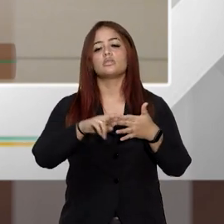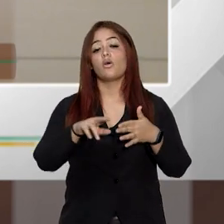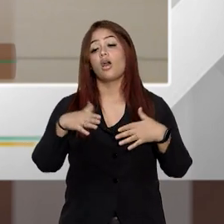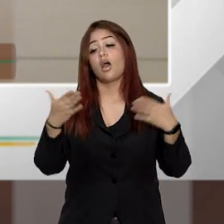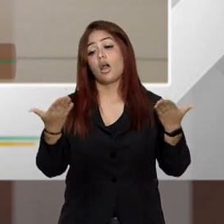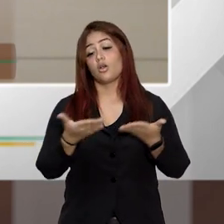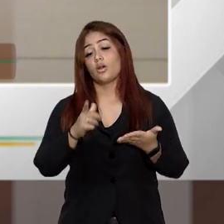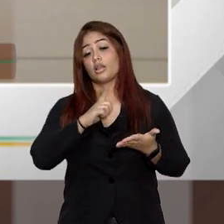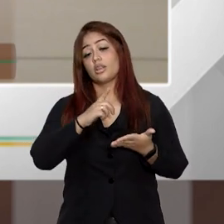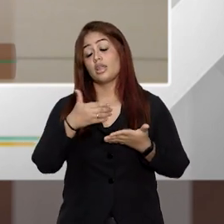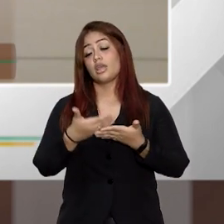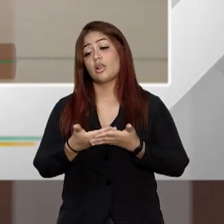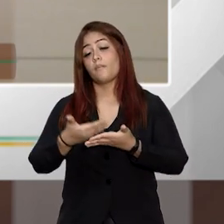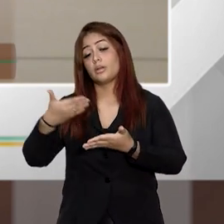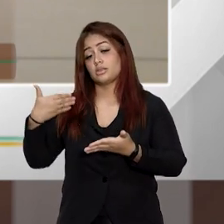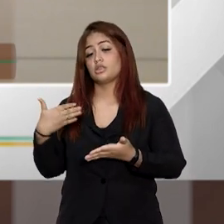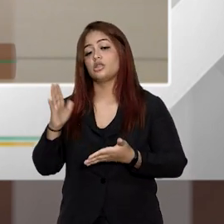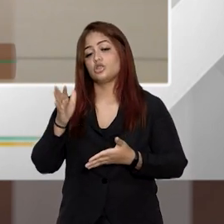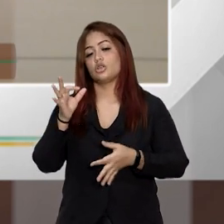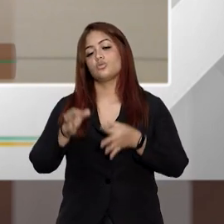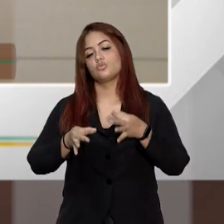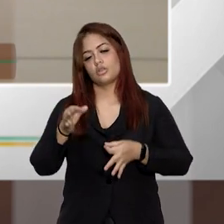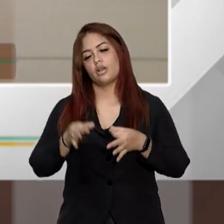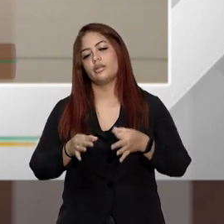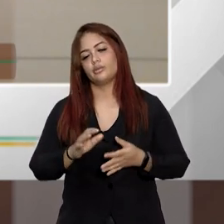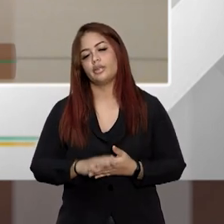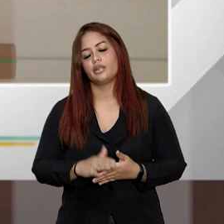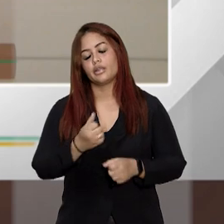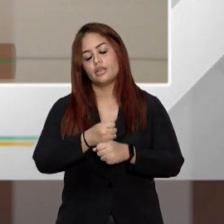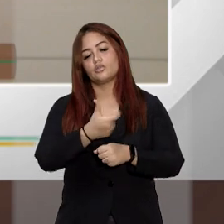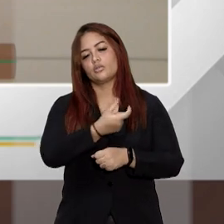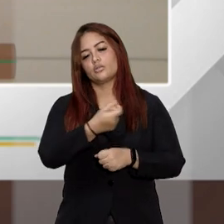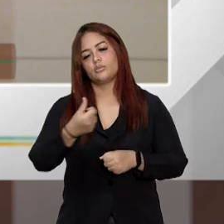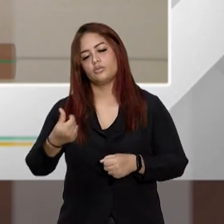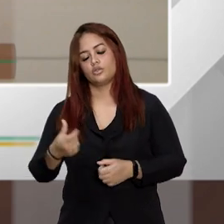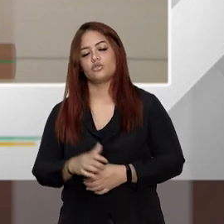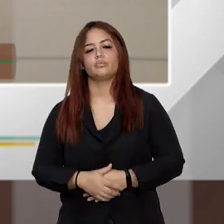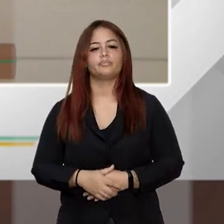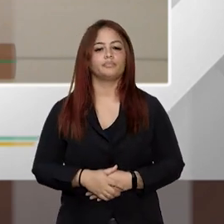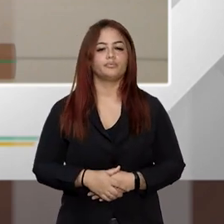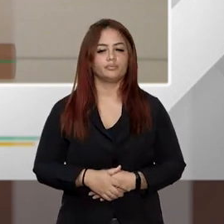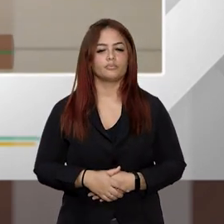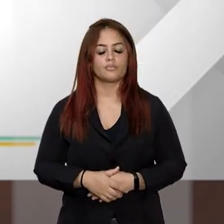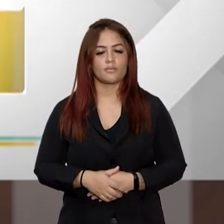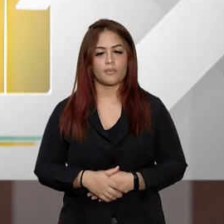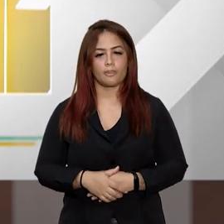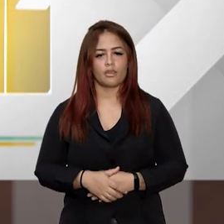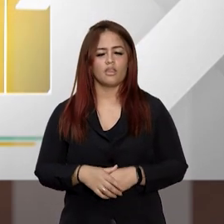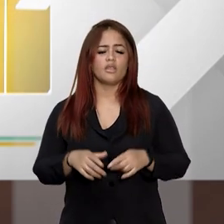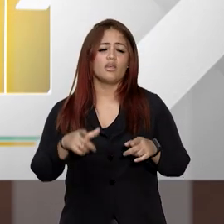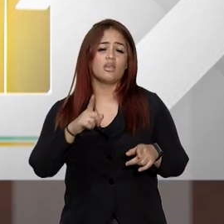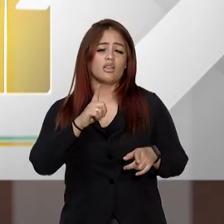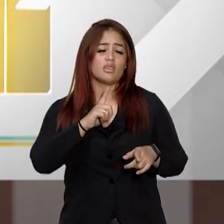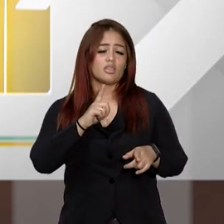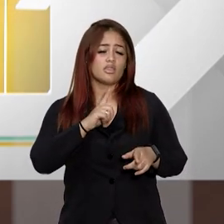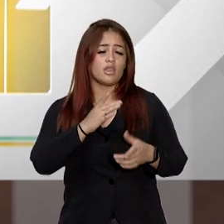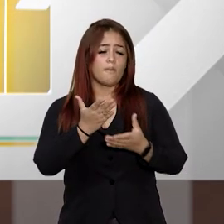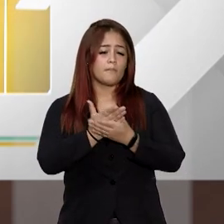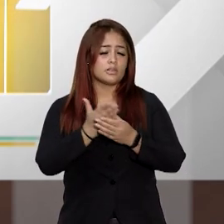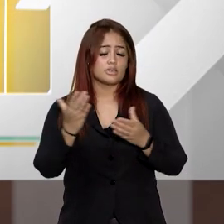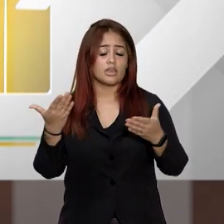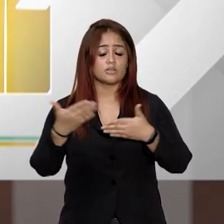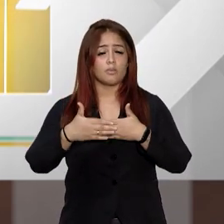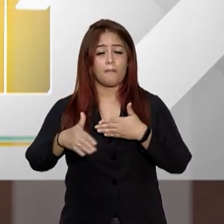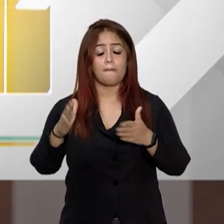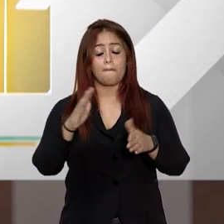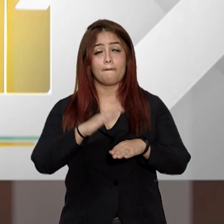precedente vinculante desde 2020, auxiliando naquele que seria o entendimento prevalente. Haveria aí uma tramitação mais rápida e